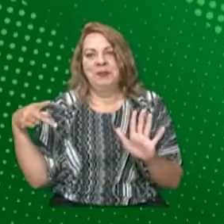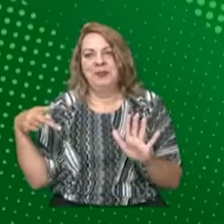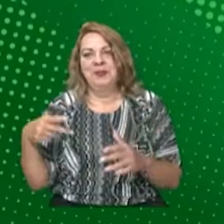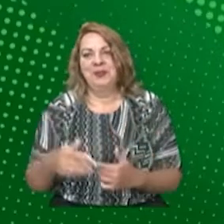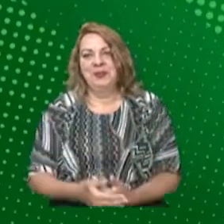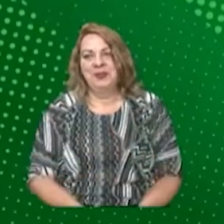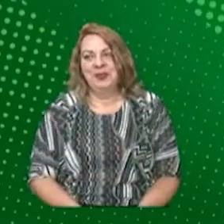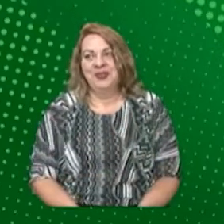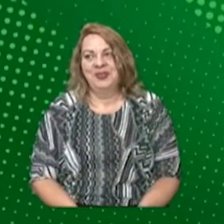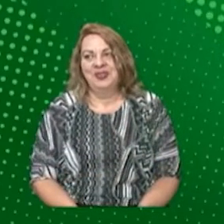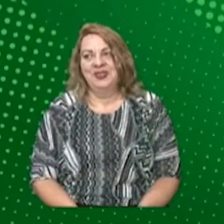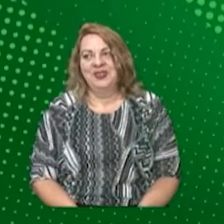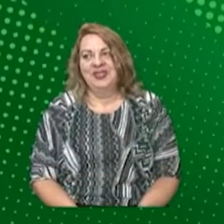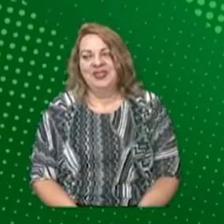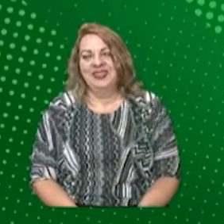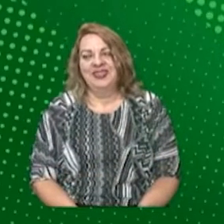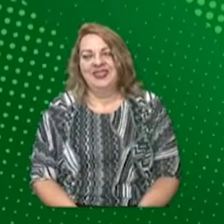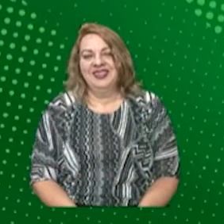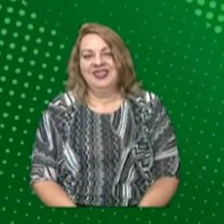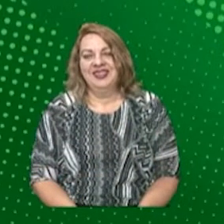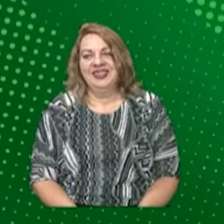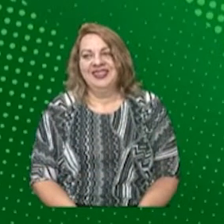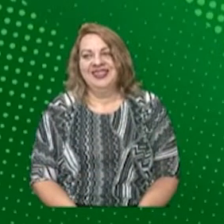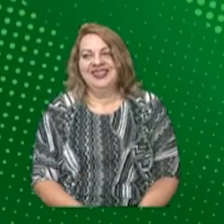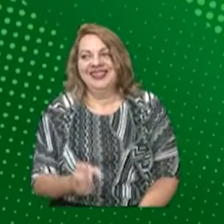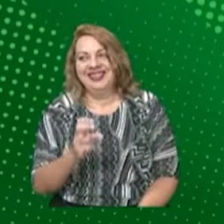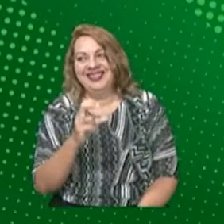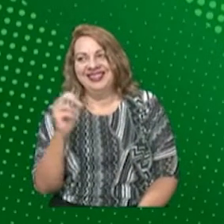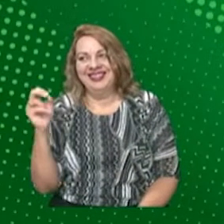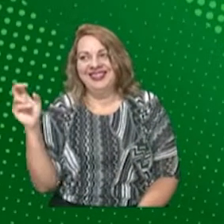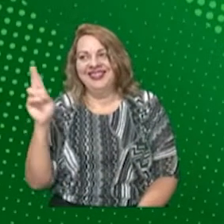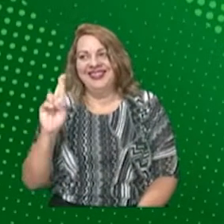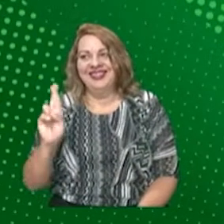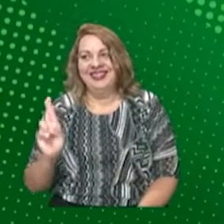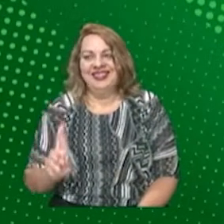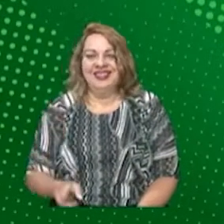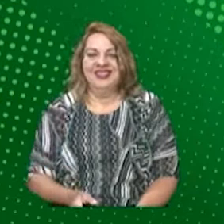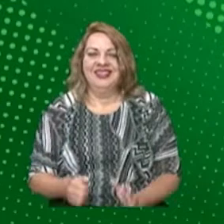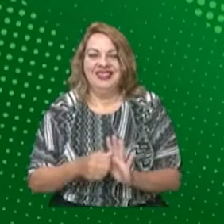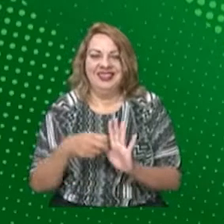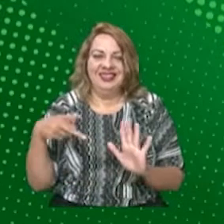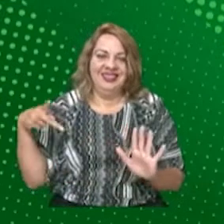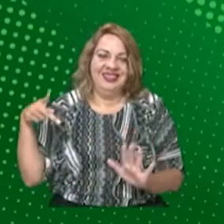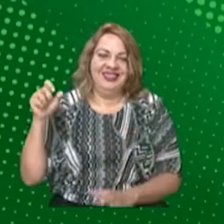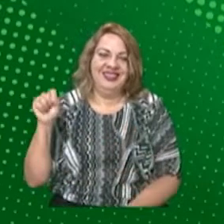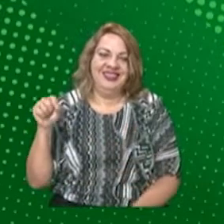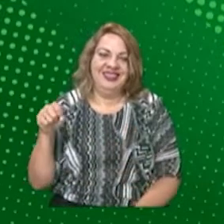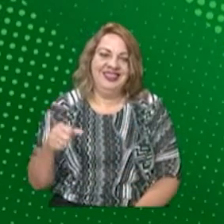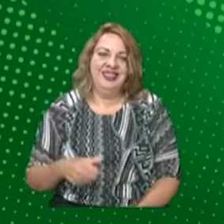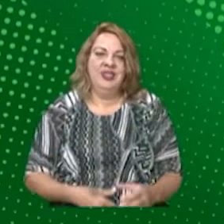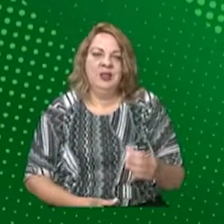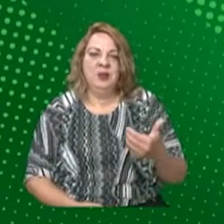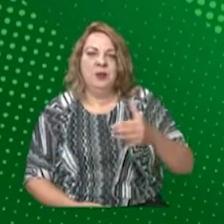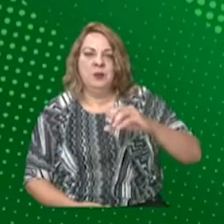R$500 se foi online. R$500 pra você, Elaine, pelo aplicativo Sim.